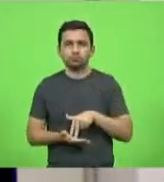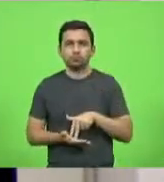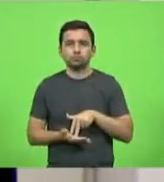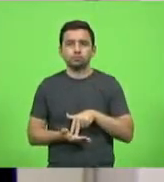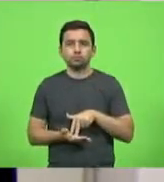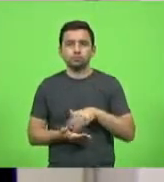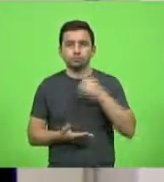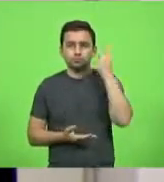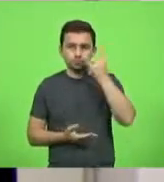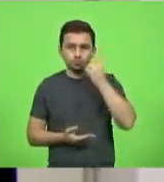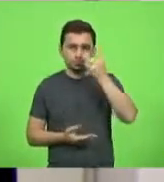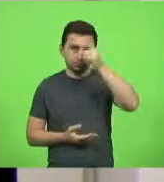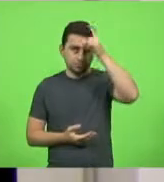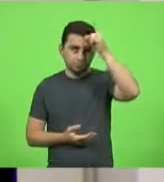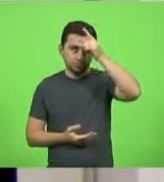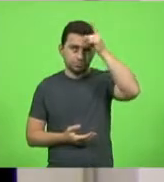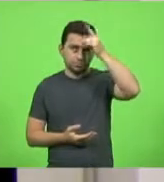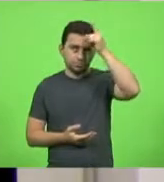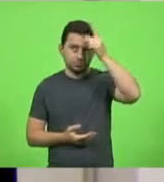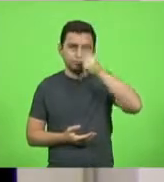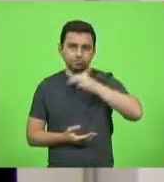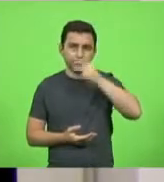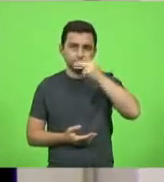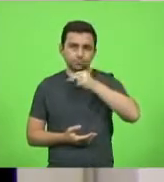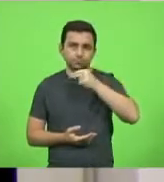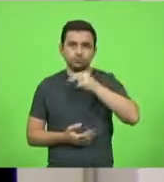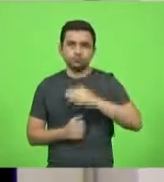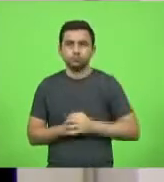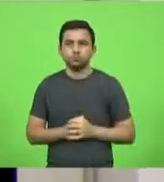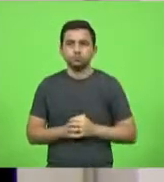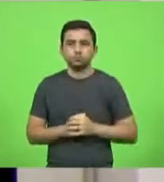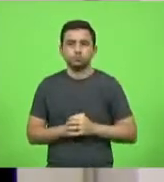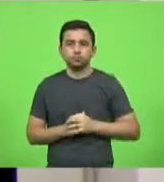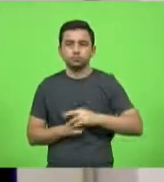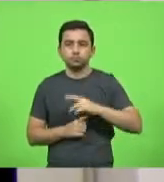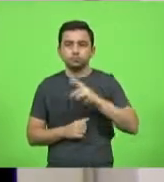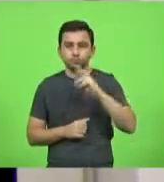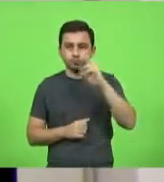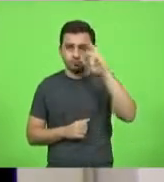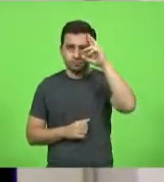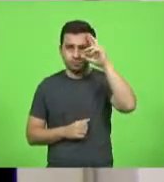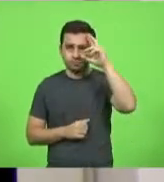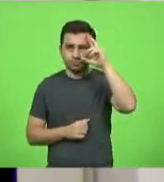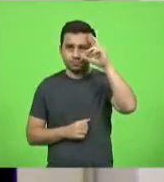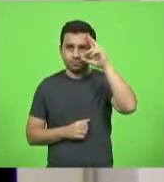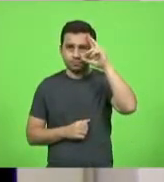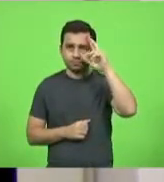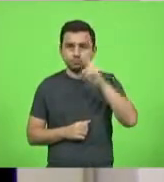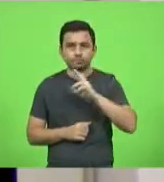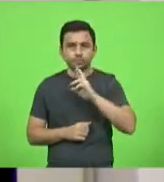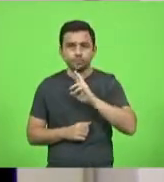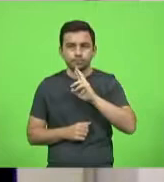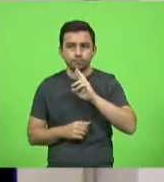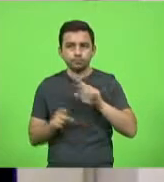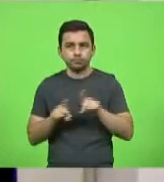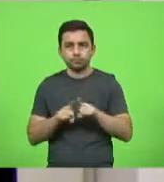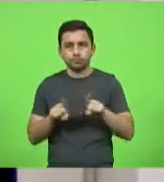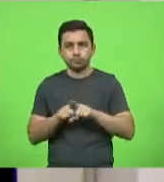deputados Sargento Lima, Kennedy Nunes, Ricardo Alba, Rodrigo Minotto e Coronel Mocelin.